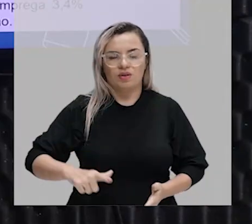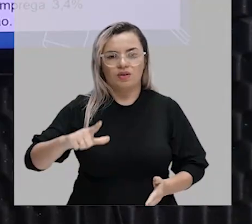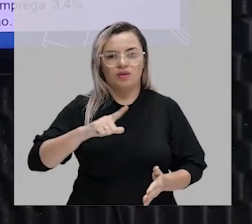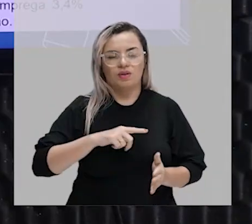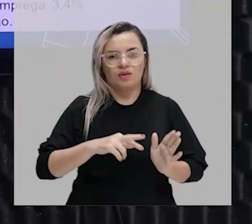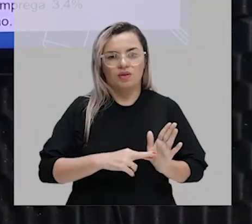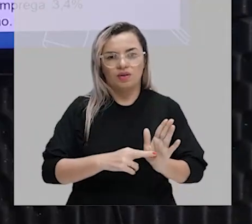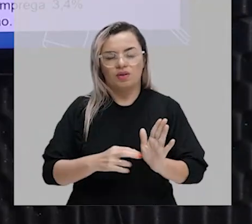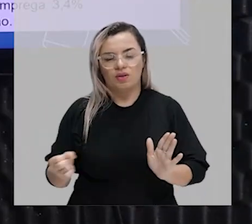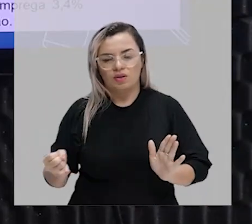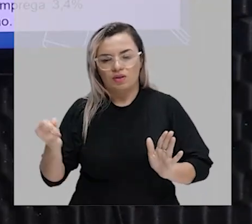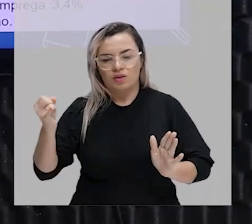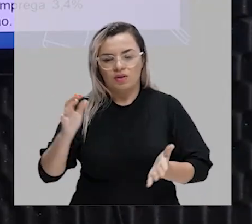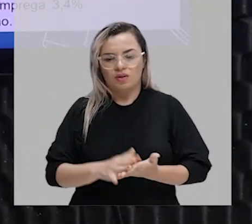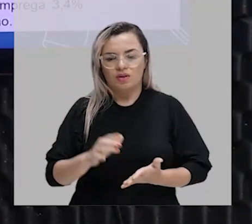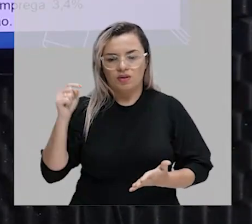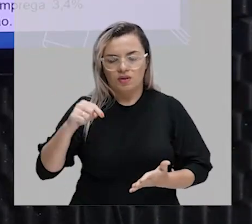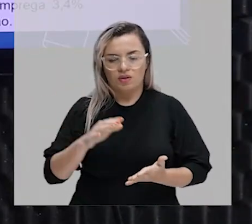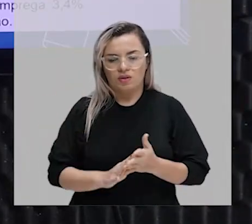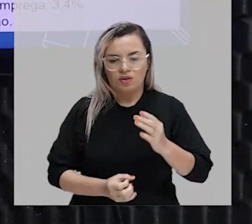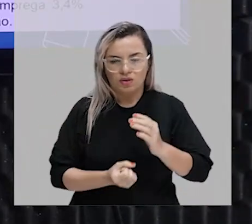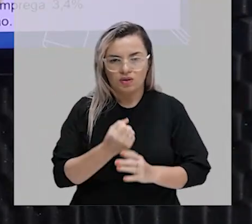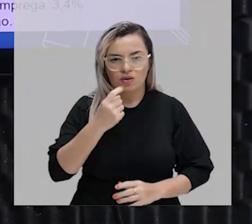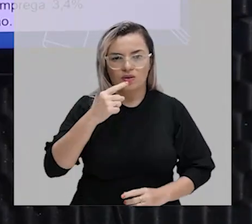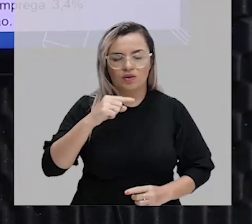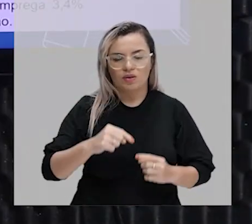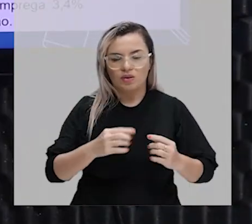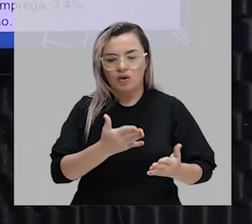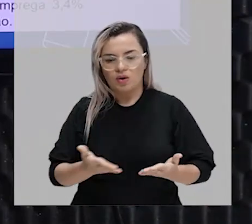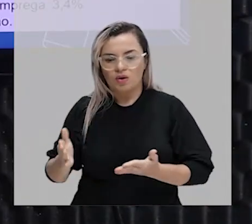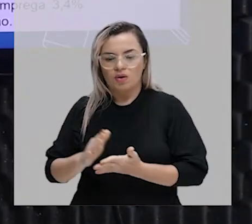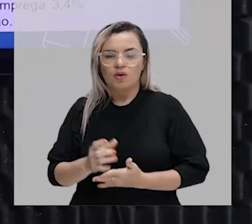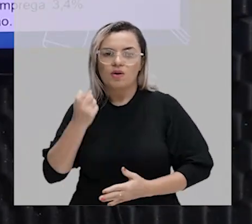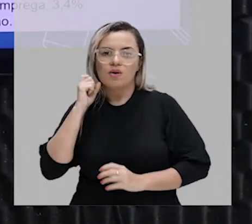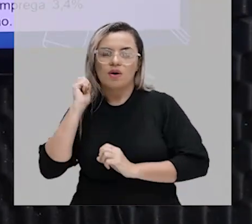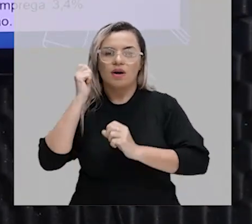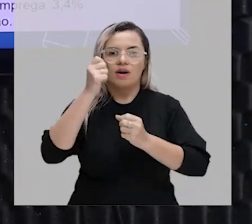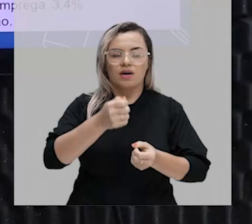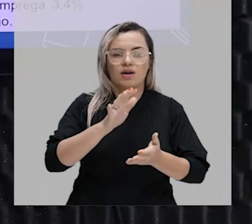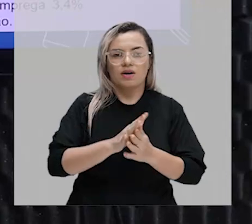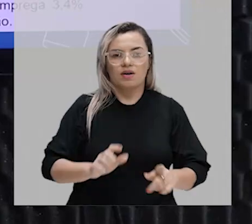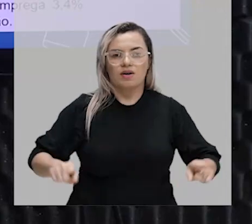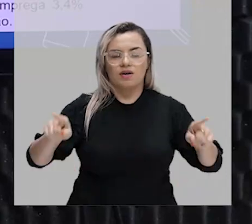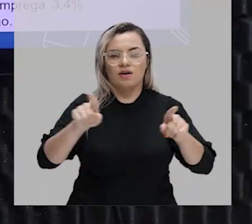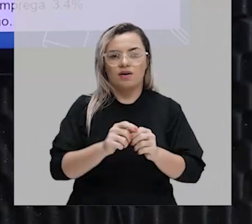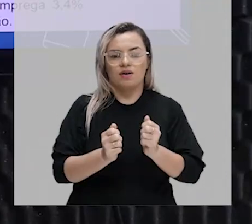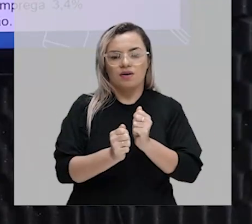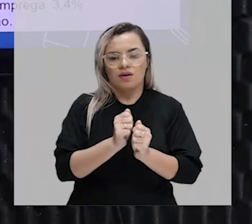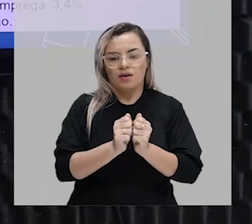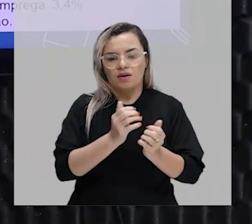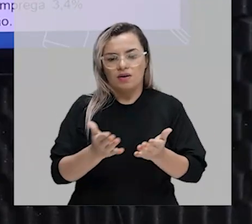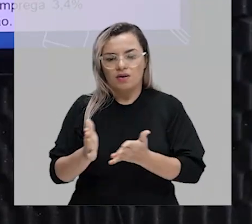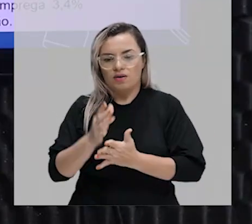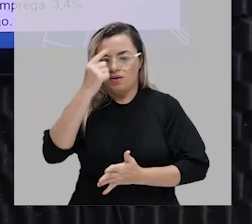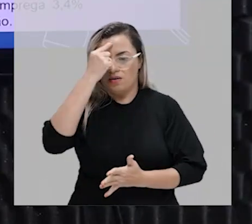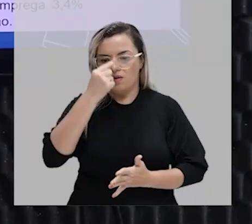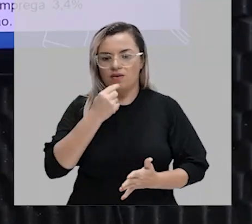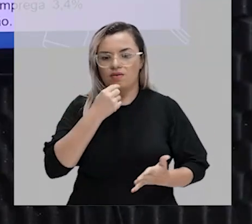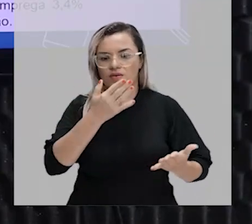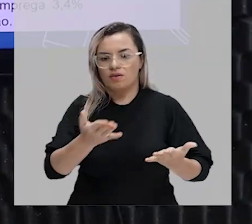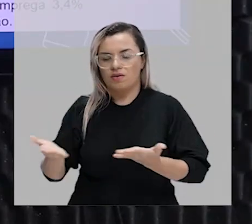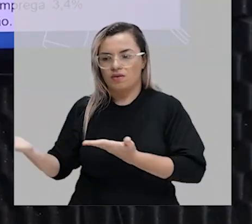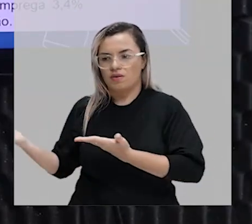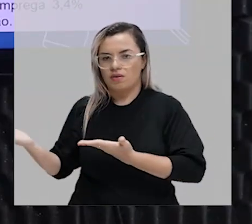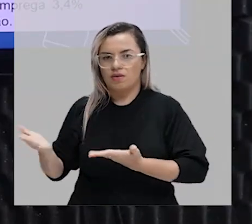destaque a nível de produção econômica, que vai ser na produção de pescado e de arroz, como vocês podem ver aqui na imagem. O Japão é um dos países que mais produz pescado